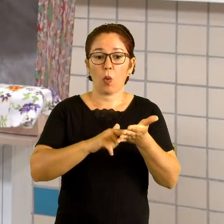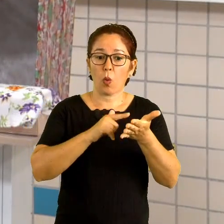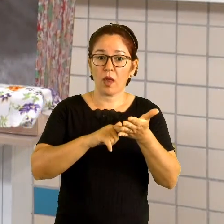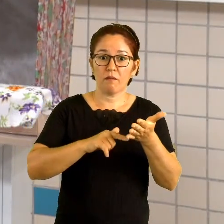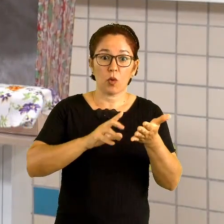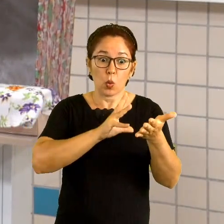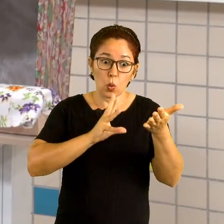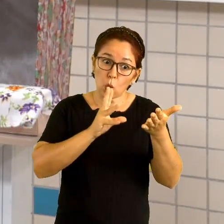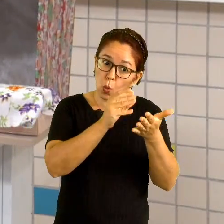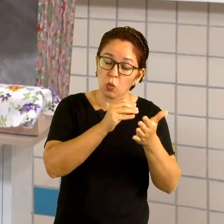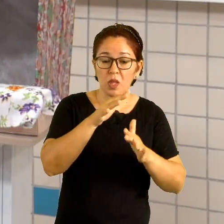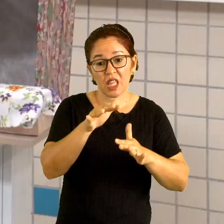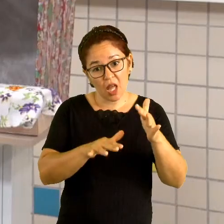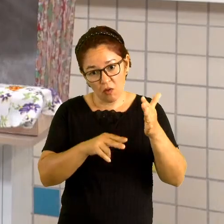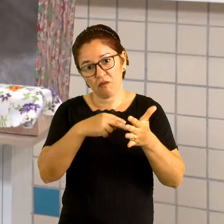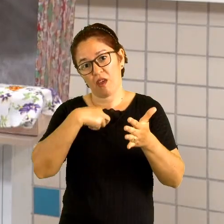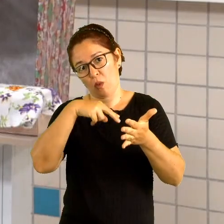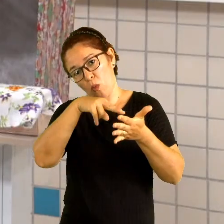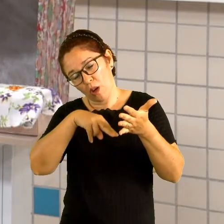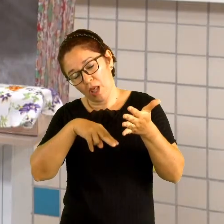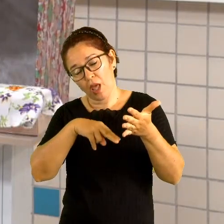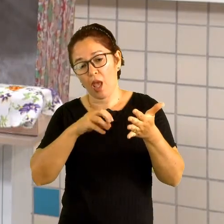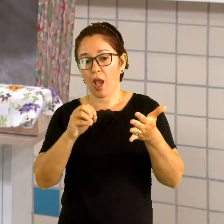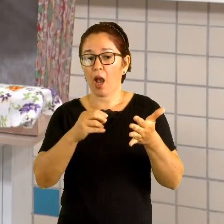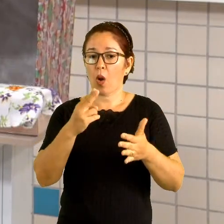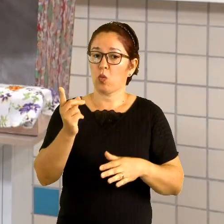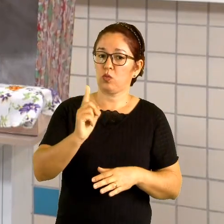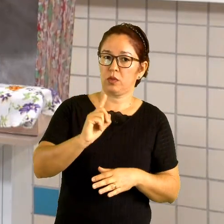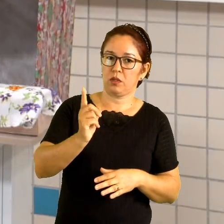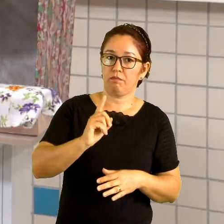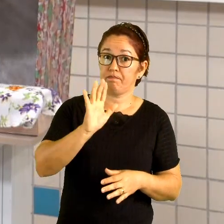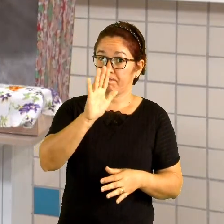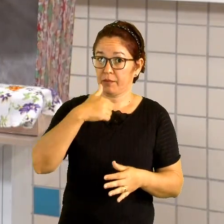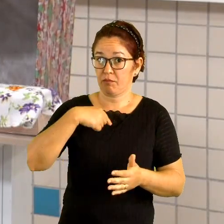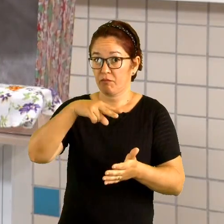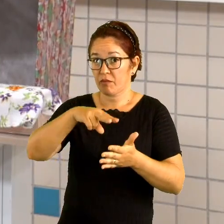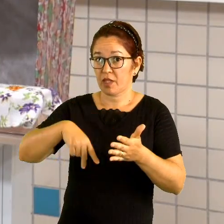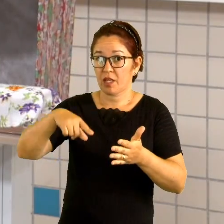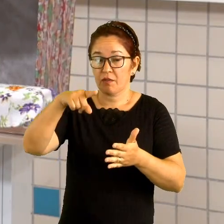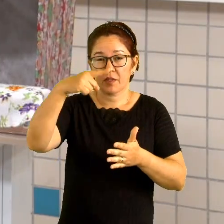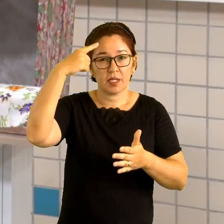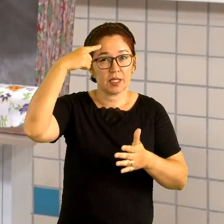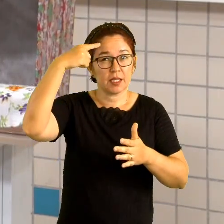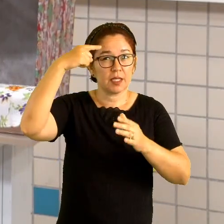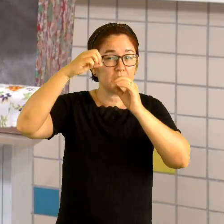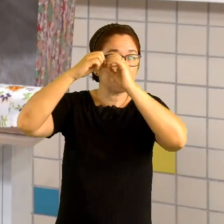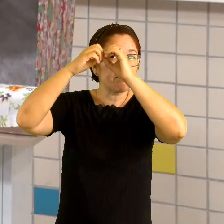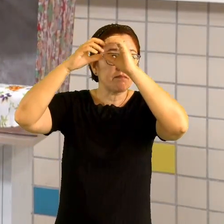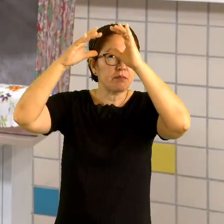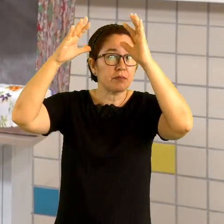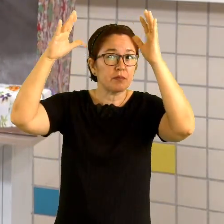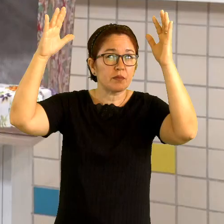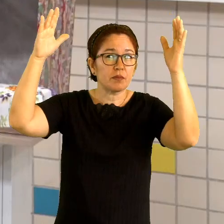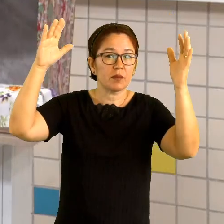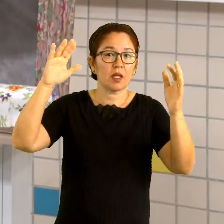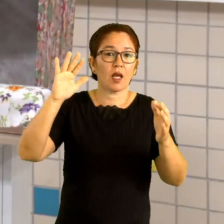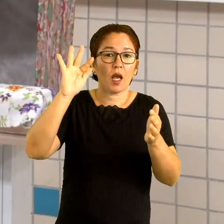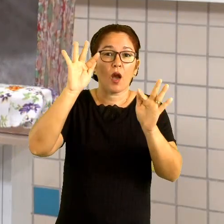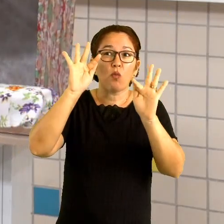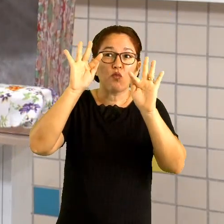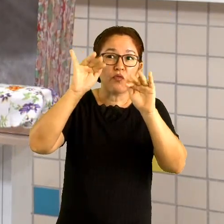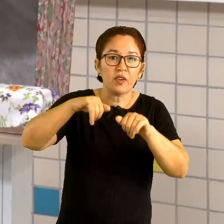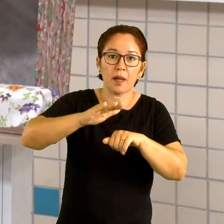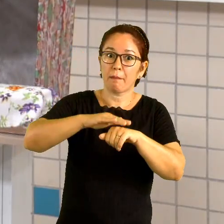e vocês vão usar a imaginação, viajar e criar um final diferente do que o autor fez.